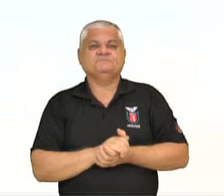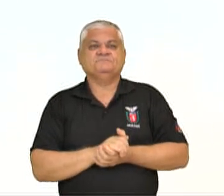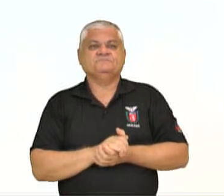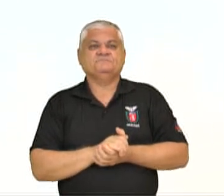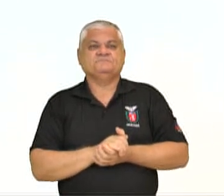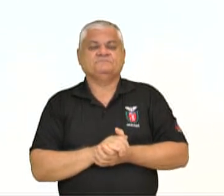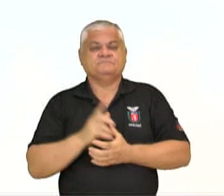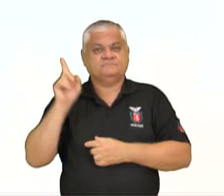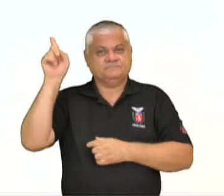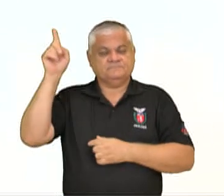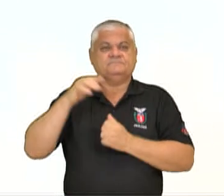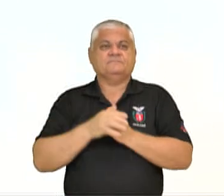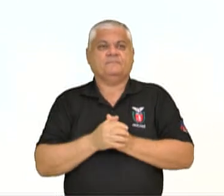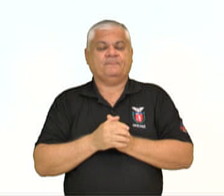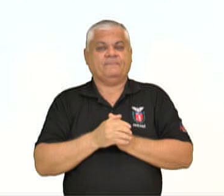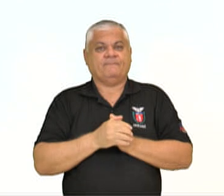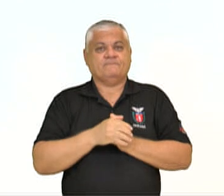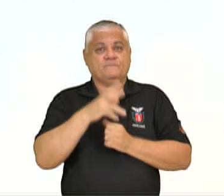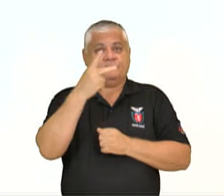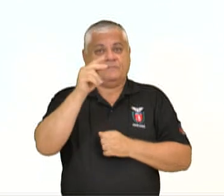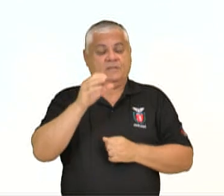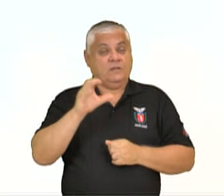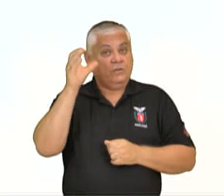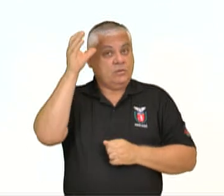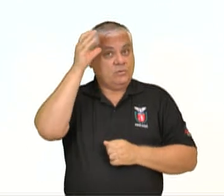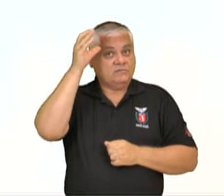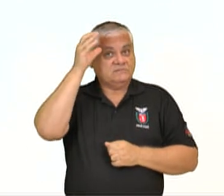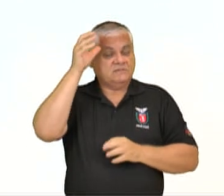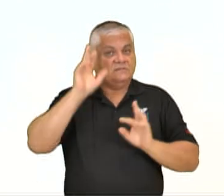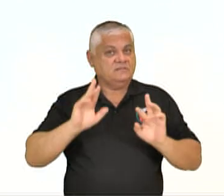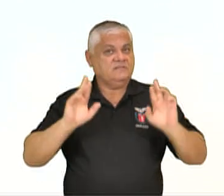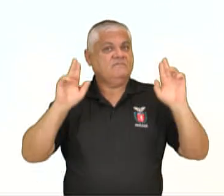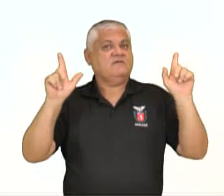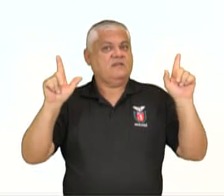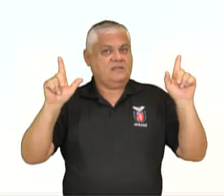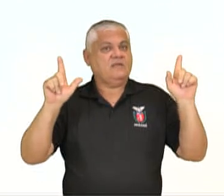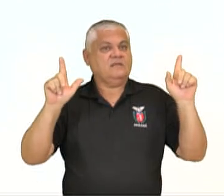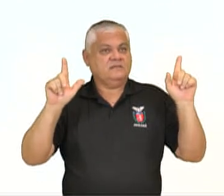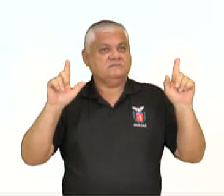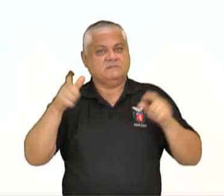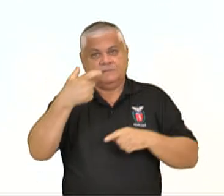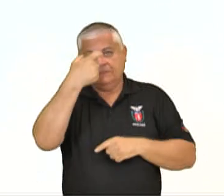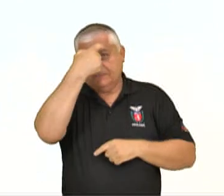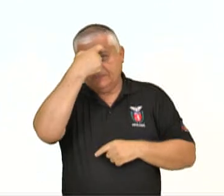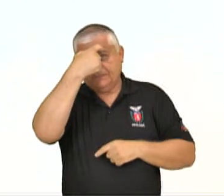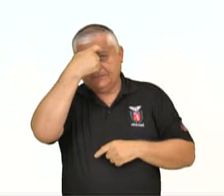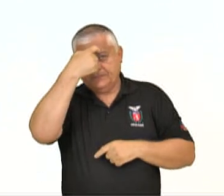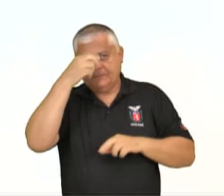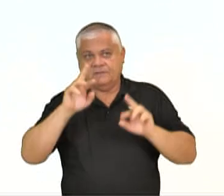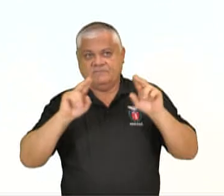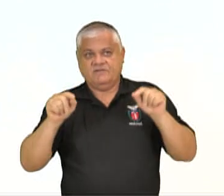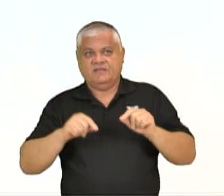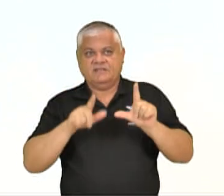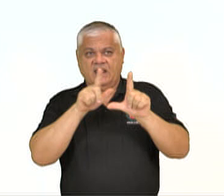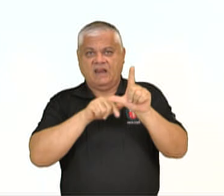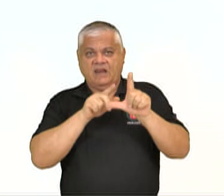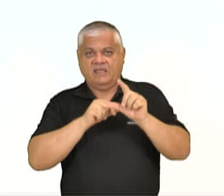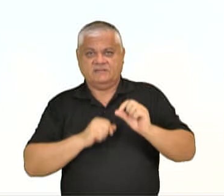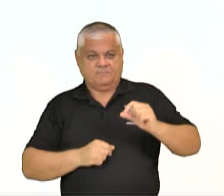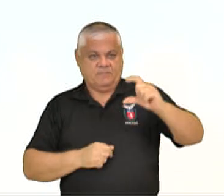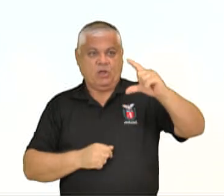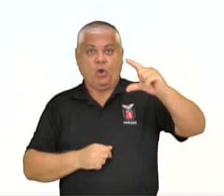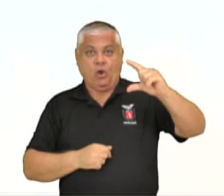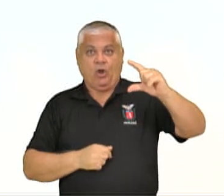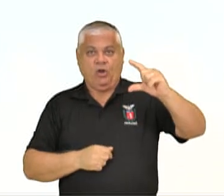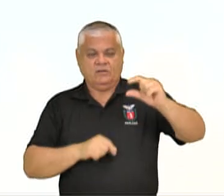Então, vejam aqui, sua consciência faz a diferença. Está aqui escrito com letras maiores, né? Essas letras representam aqui